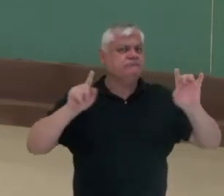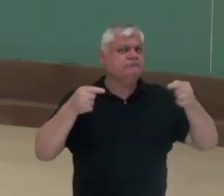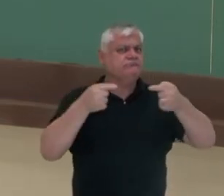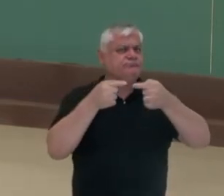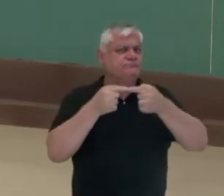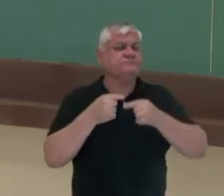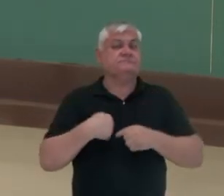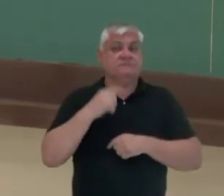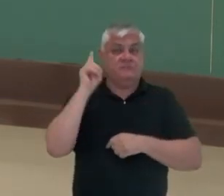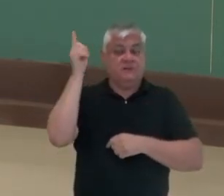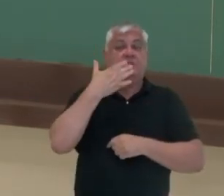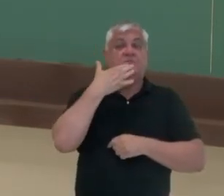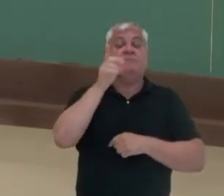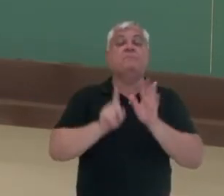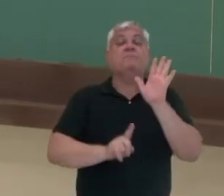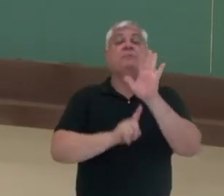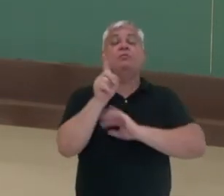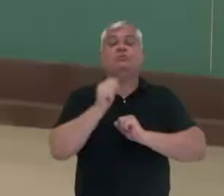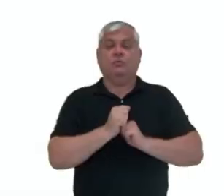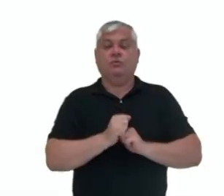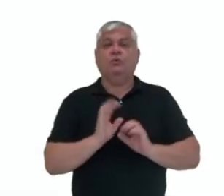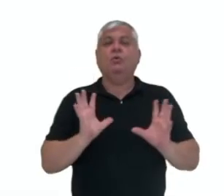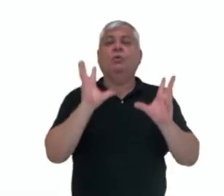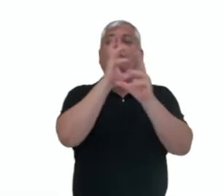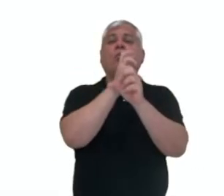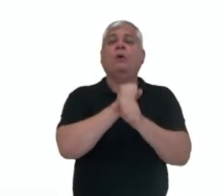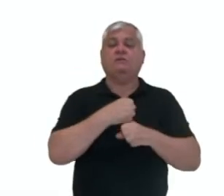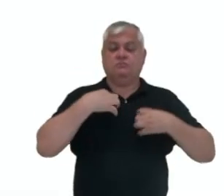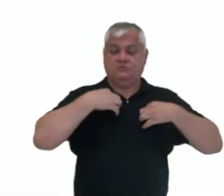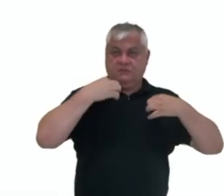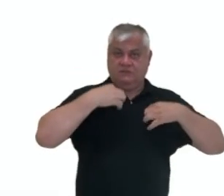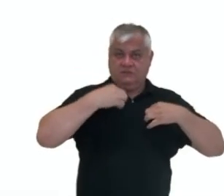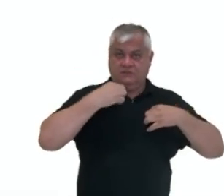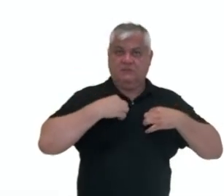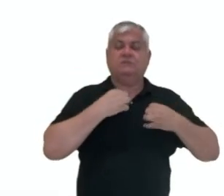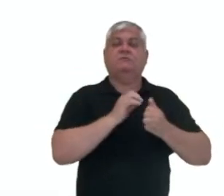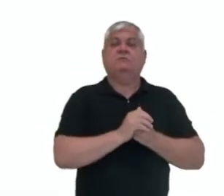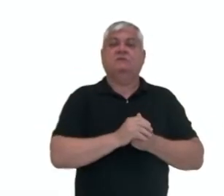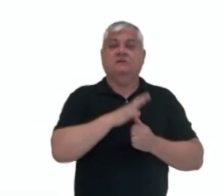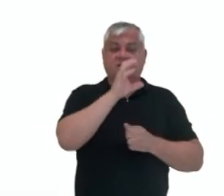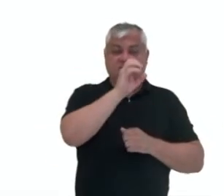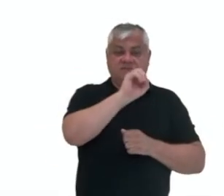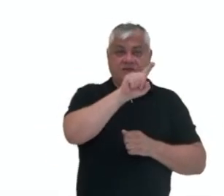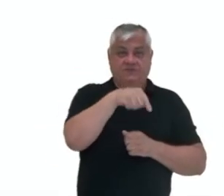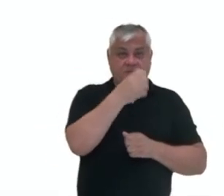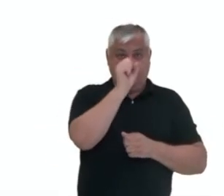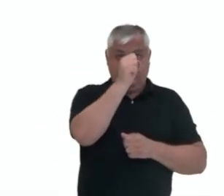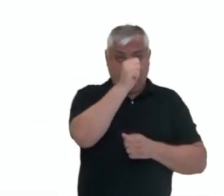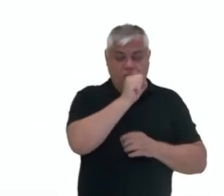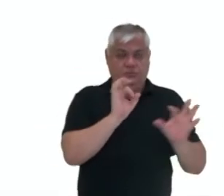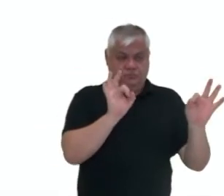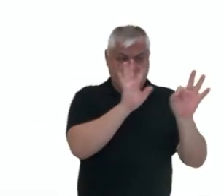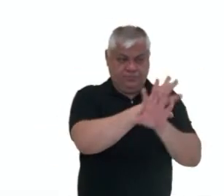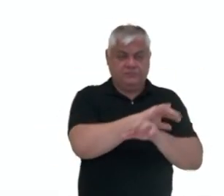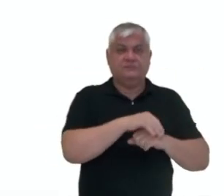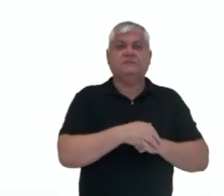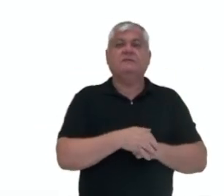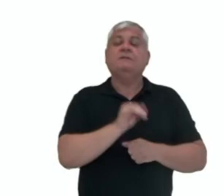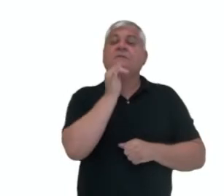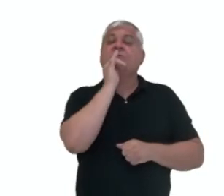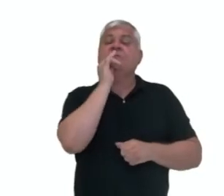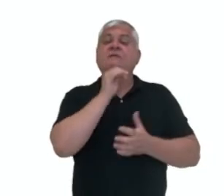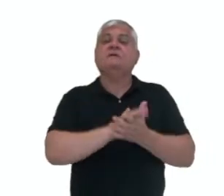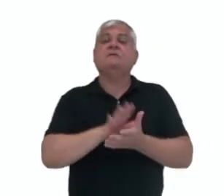quero aqui? Ó? As grandezas, total de tecido, 0,8 é o total.